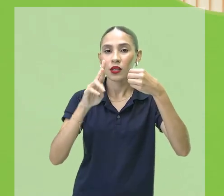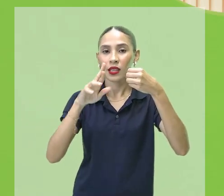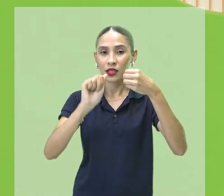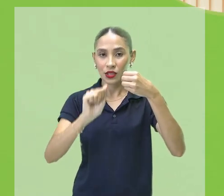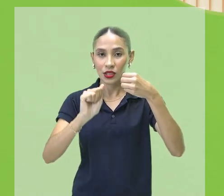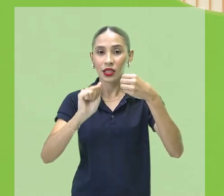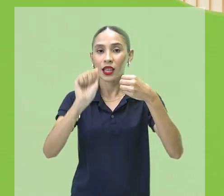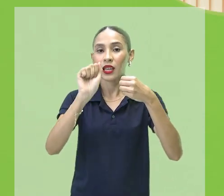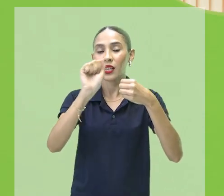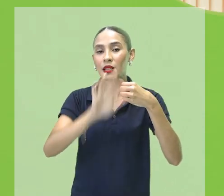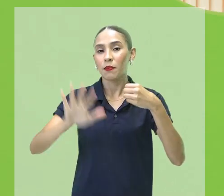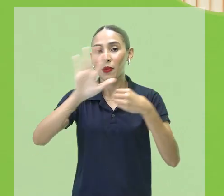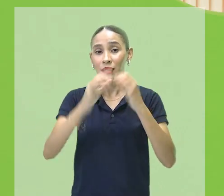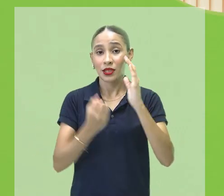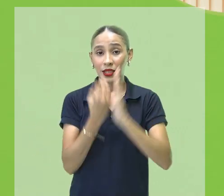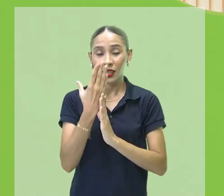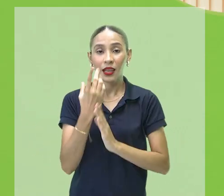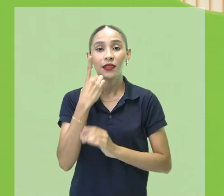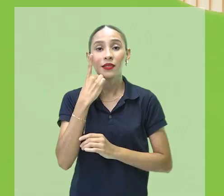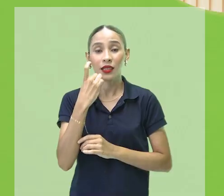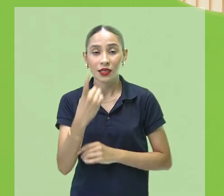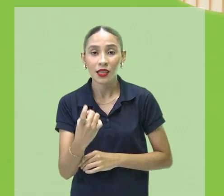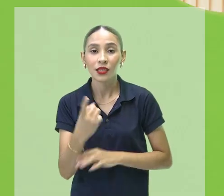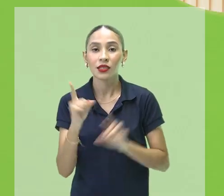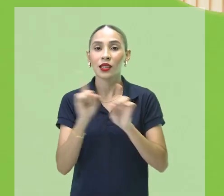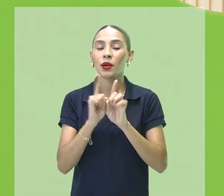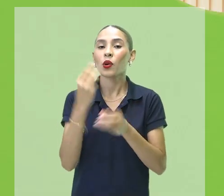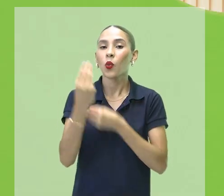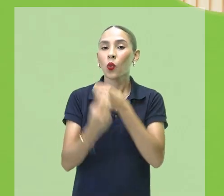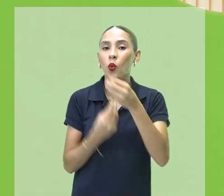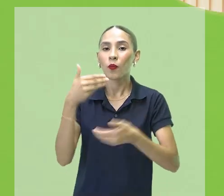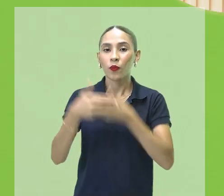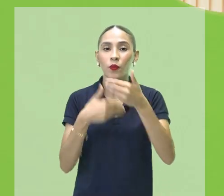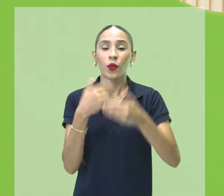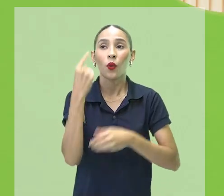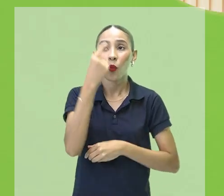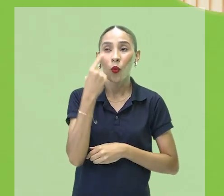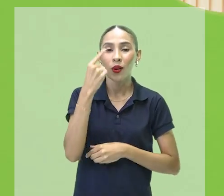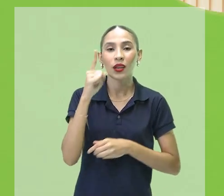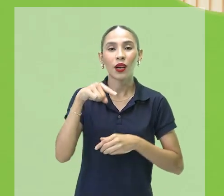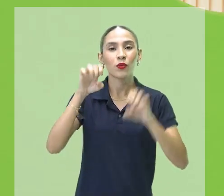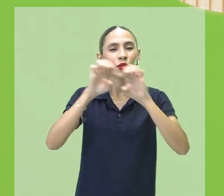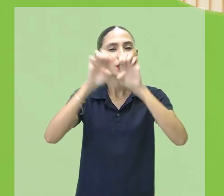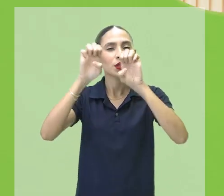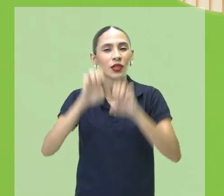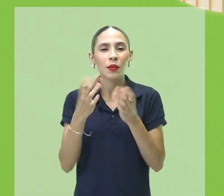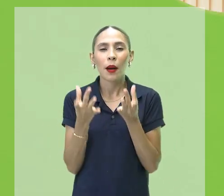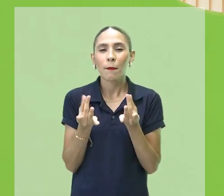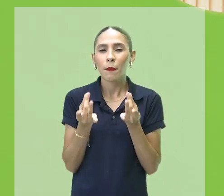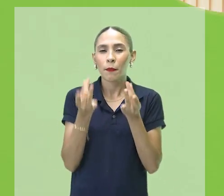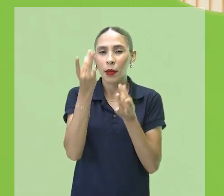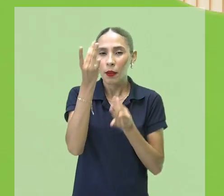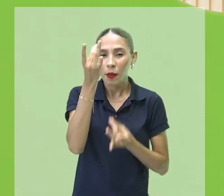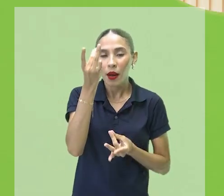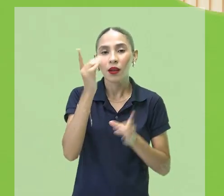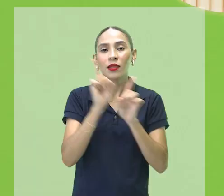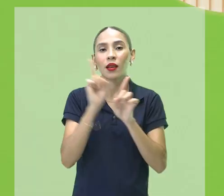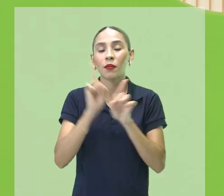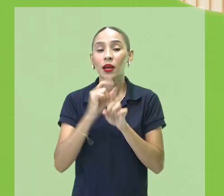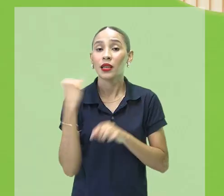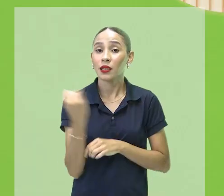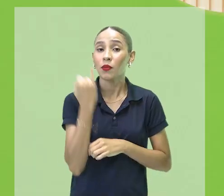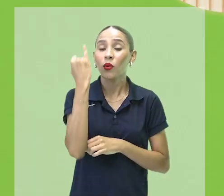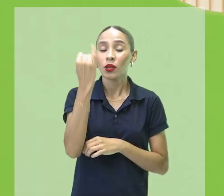formação das imagens. Muito interessante aí como é o funcionamento do nosso olho, que é um sistema extremamente complexo e